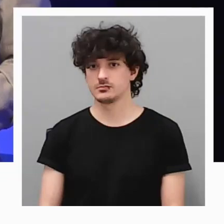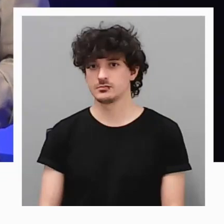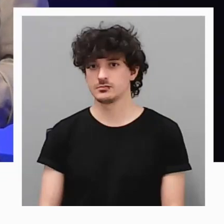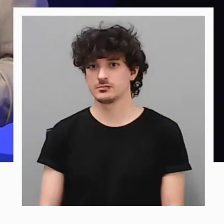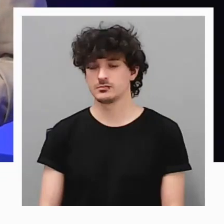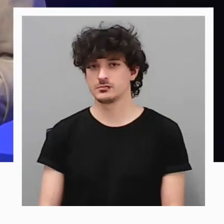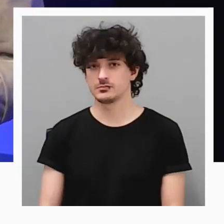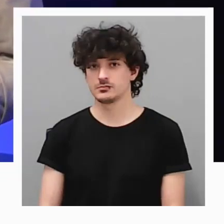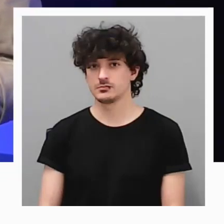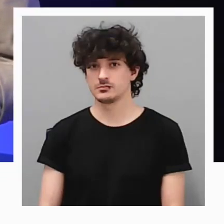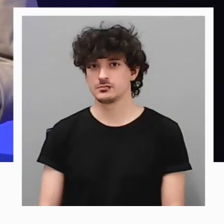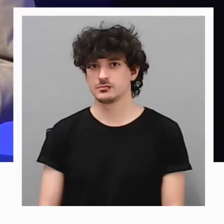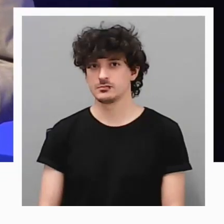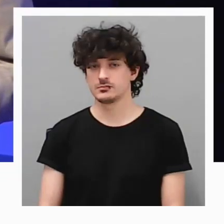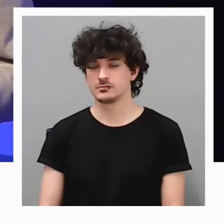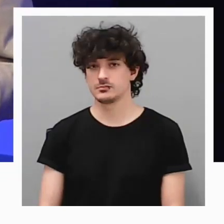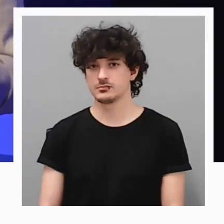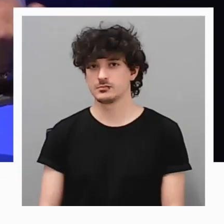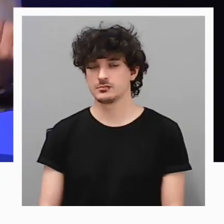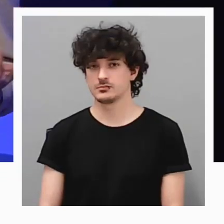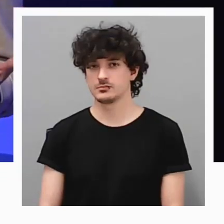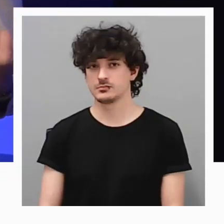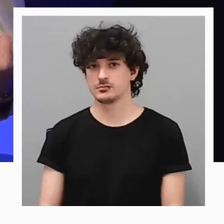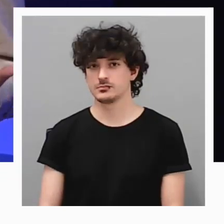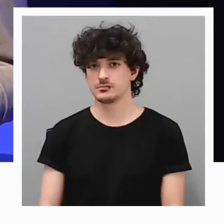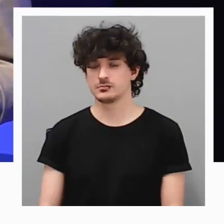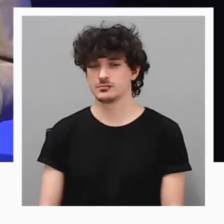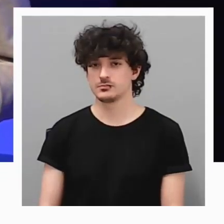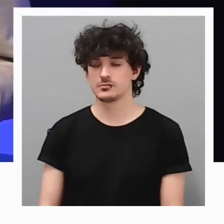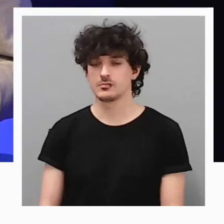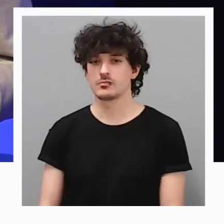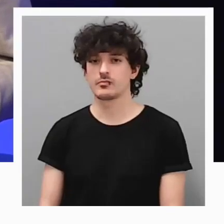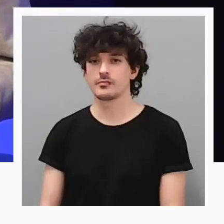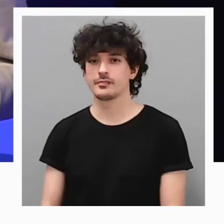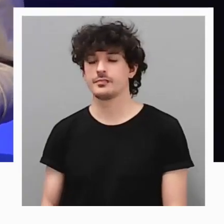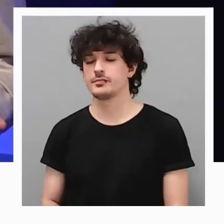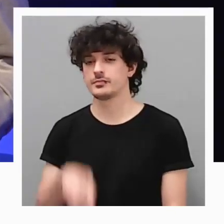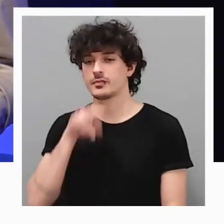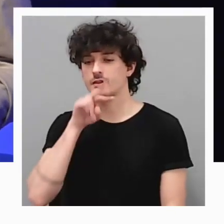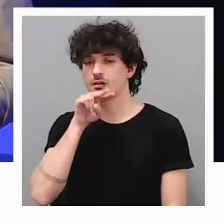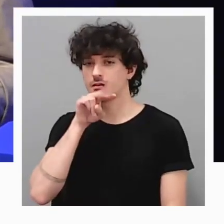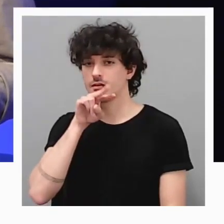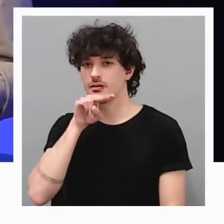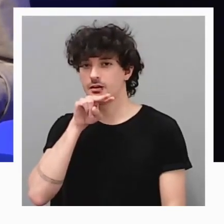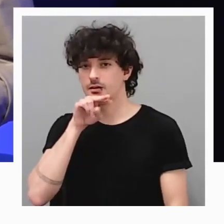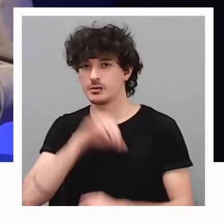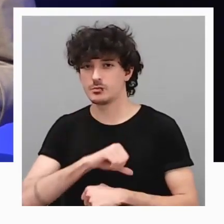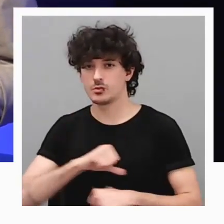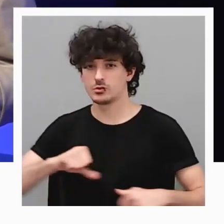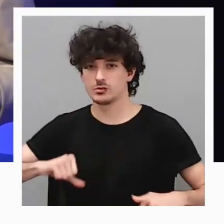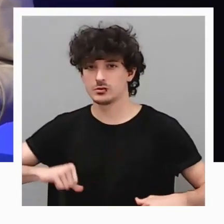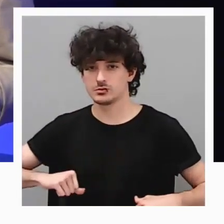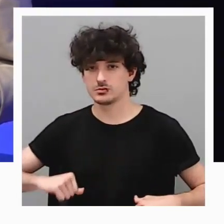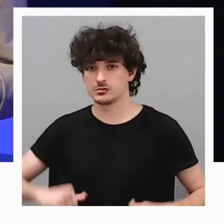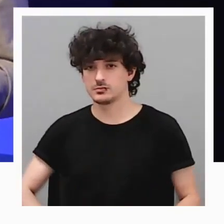Neste momento somos aproximadamente 20, mas com esta nova ronda de financiamento que eu estava a referir, que foi este ano, estamos a expandir a